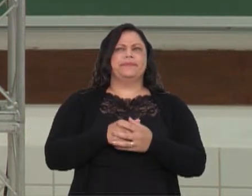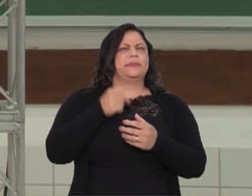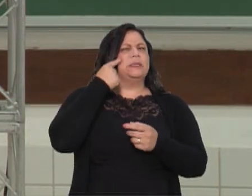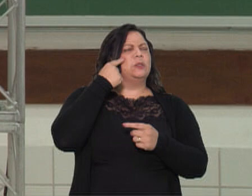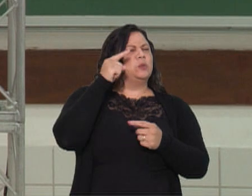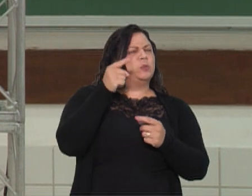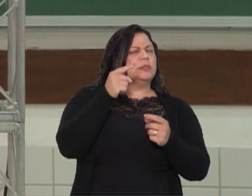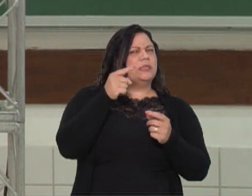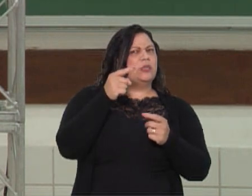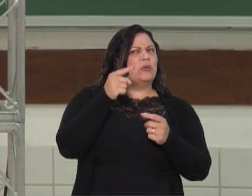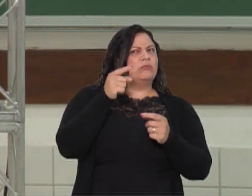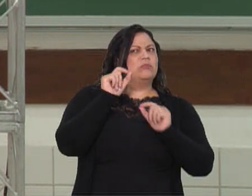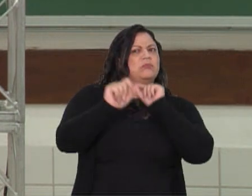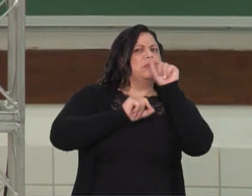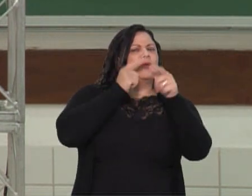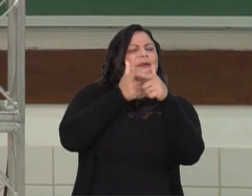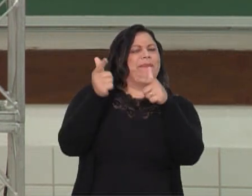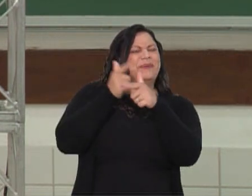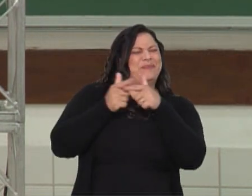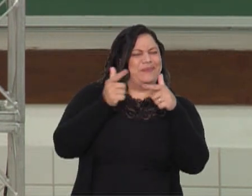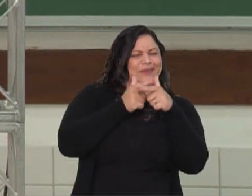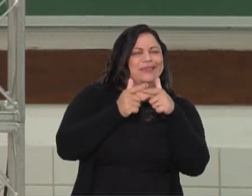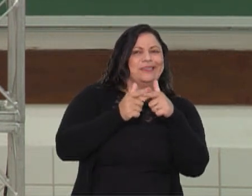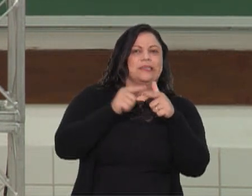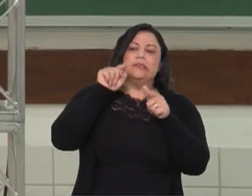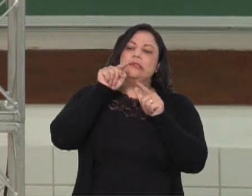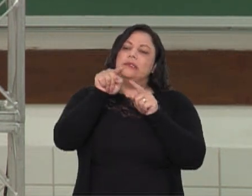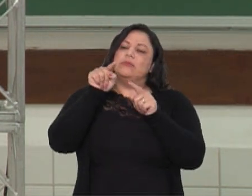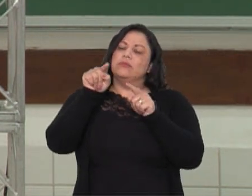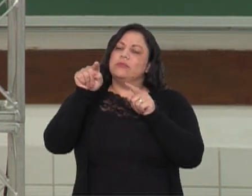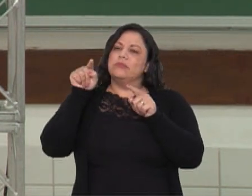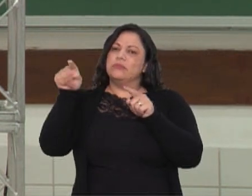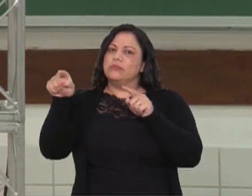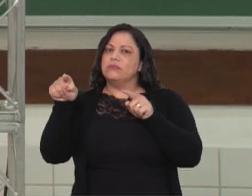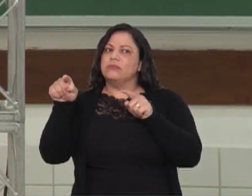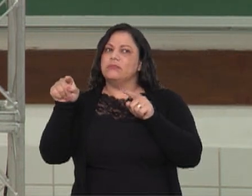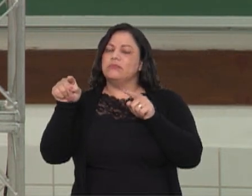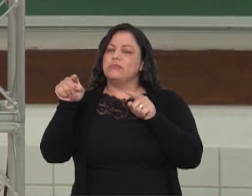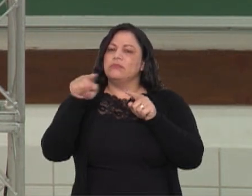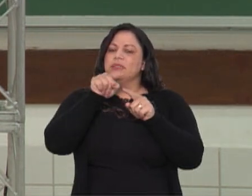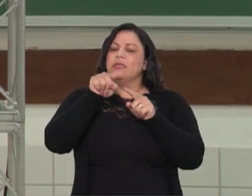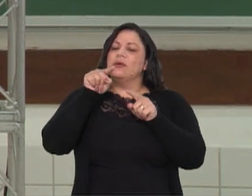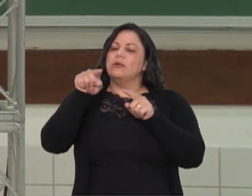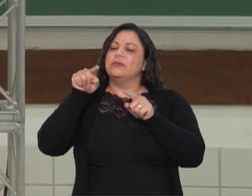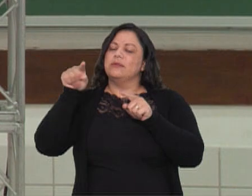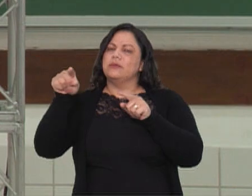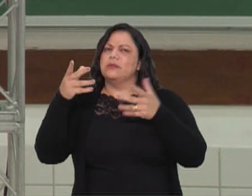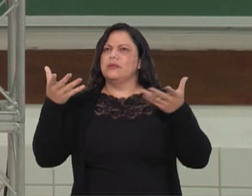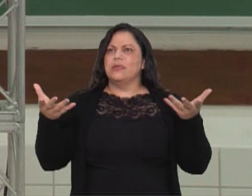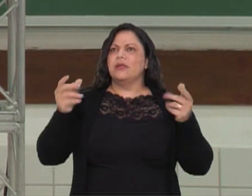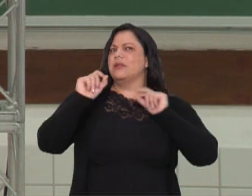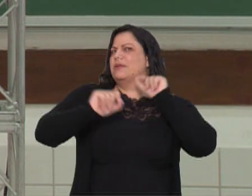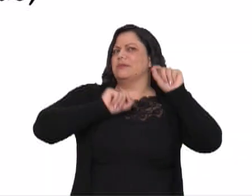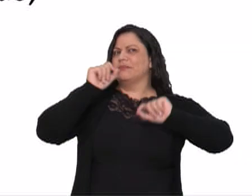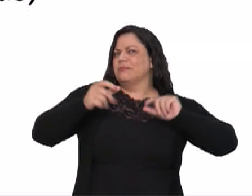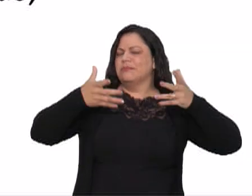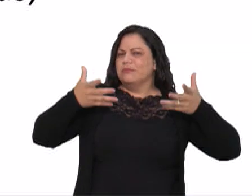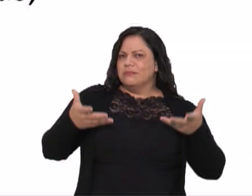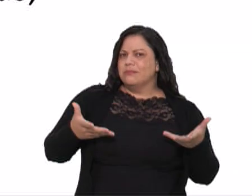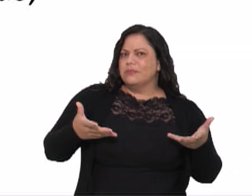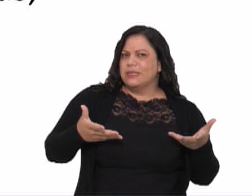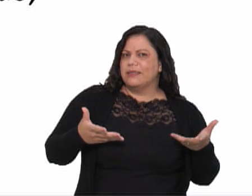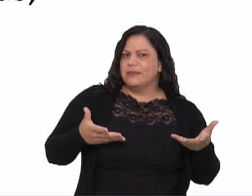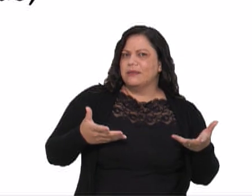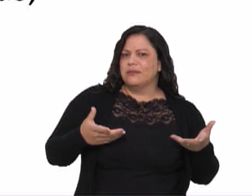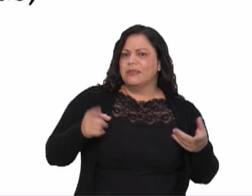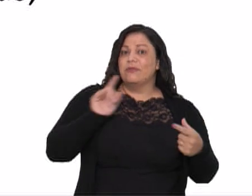reticências. Cuidado com o uso de reticências. Por quê? Reticência, ele quer dizer, né, que você